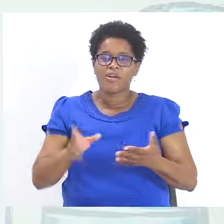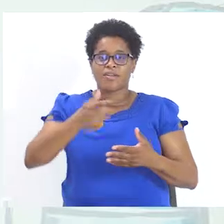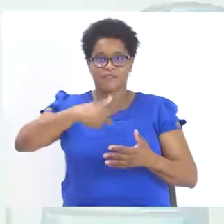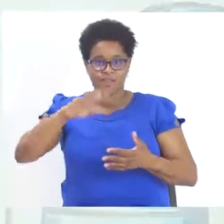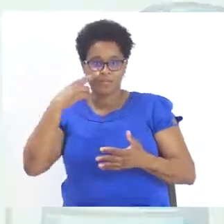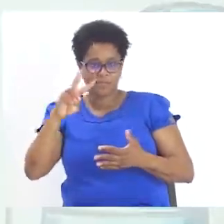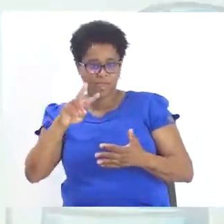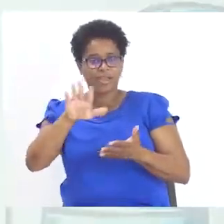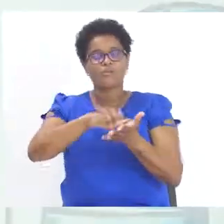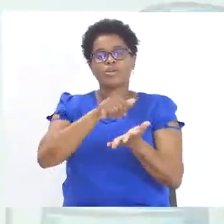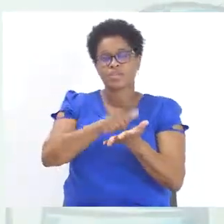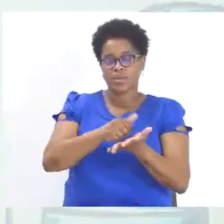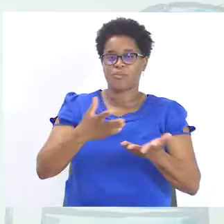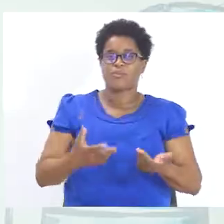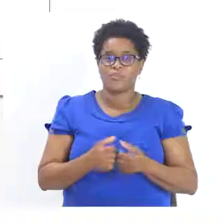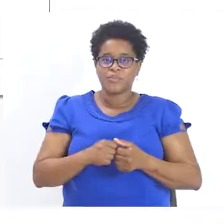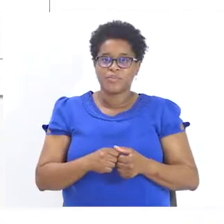Vamos ver a correção.